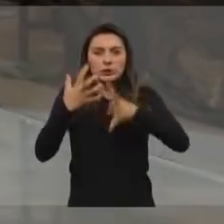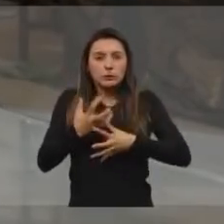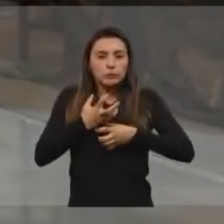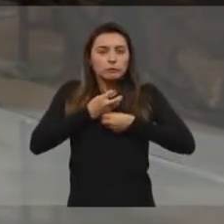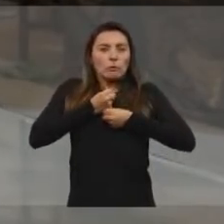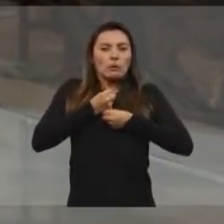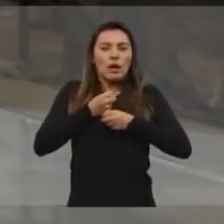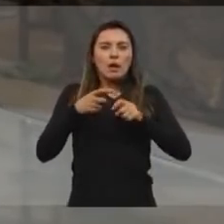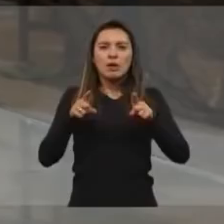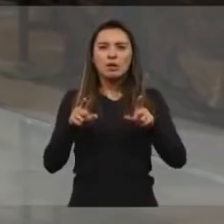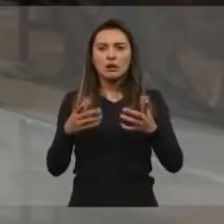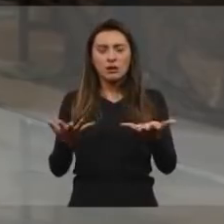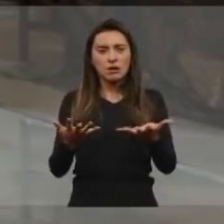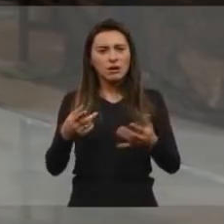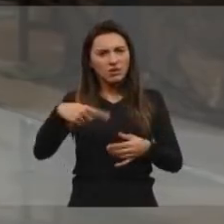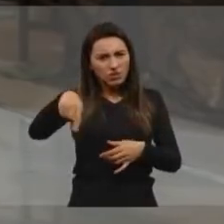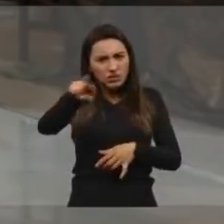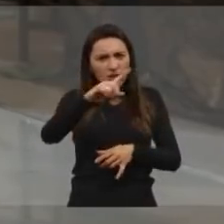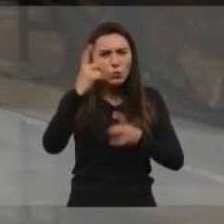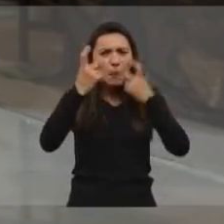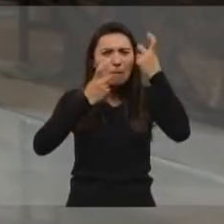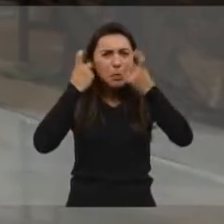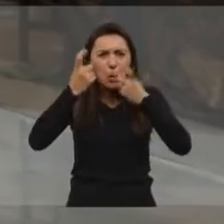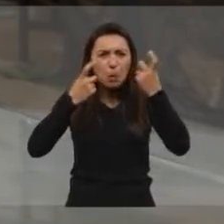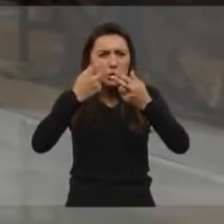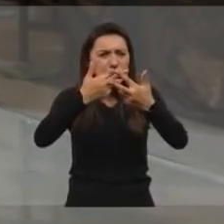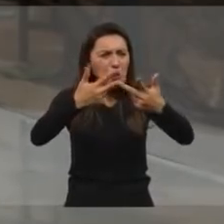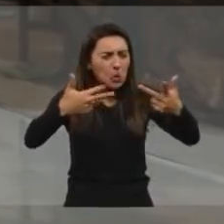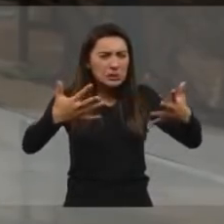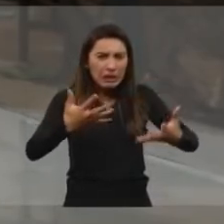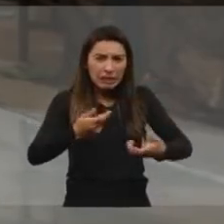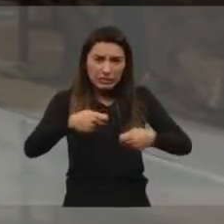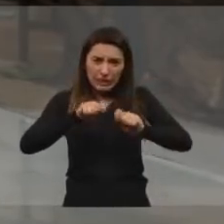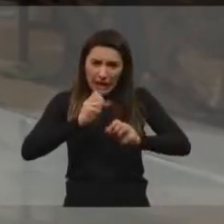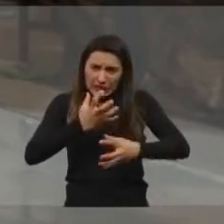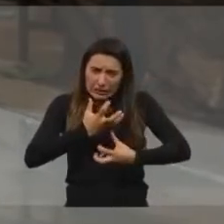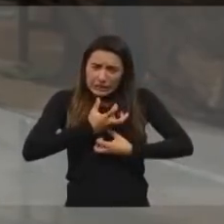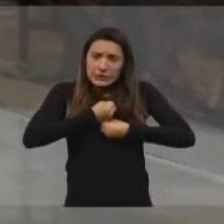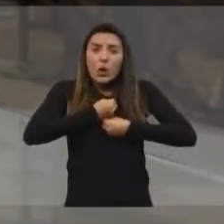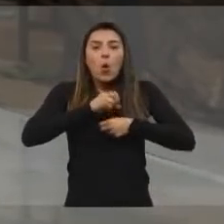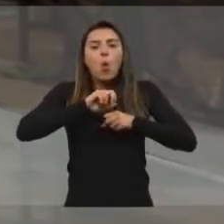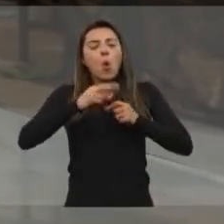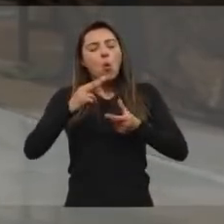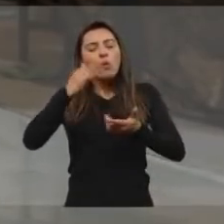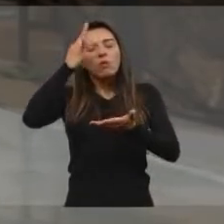pergunto como você tá lidando com as preocupações do mundo tá te sufocando